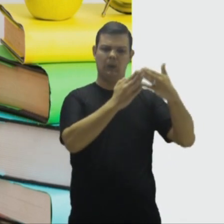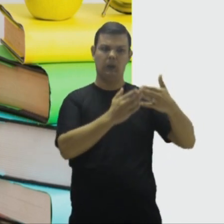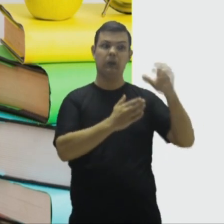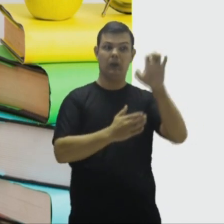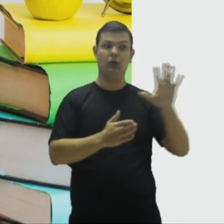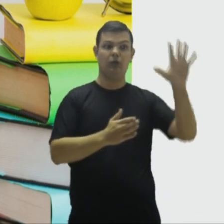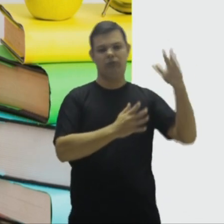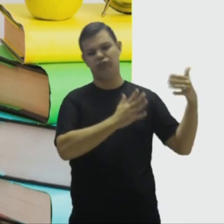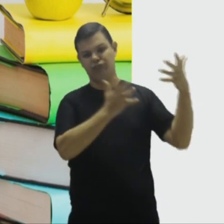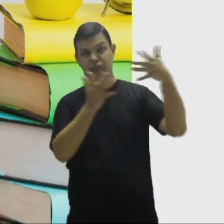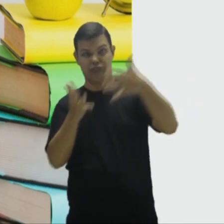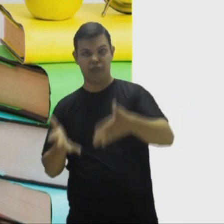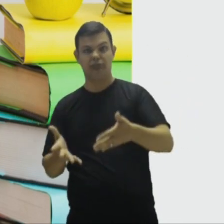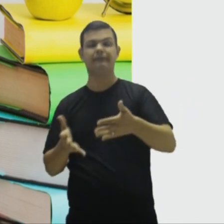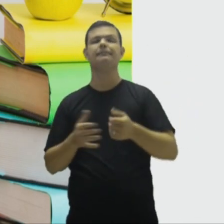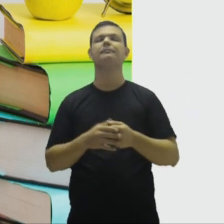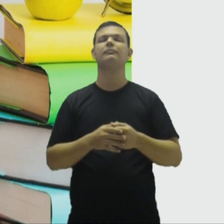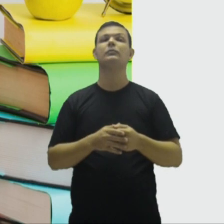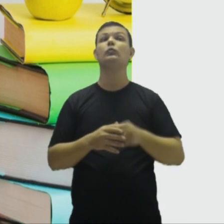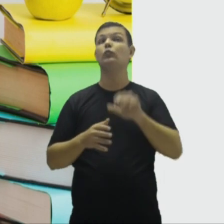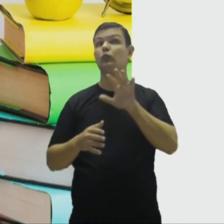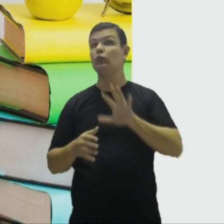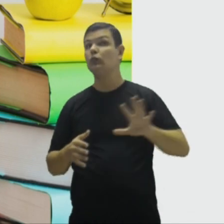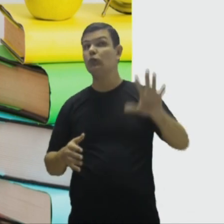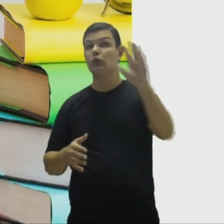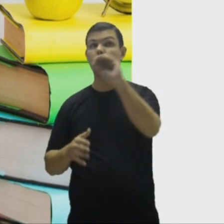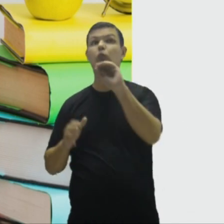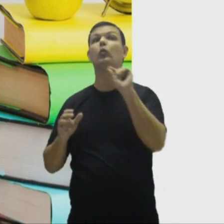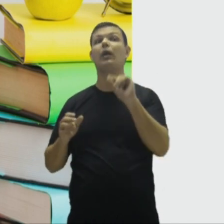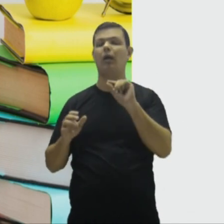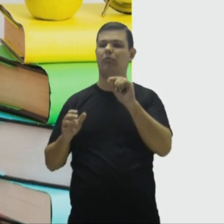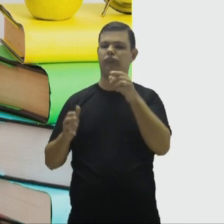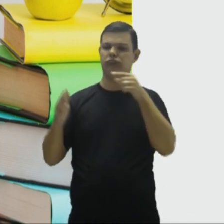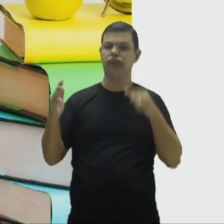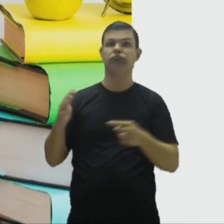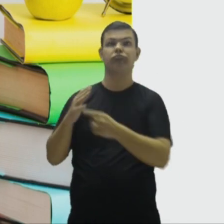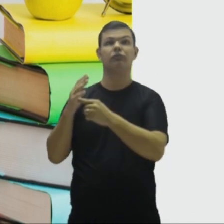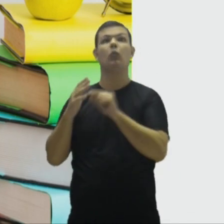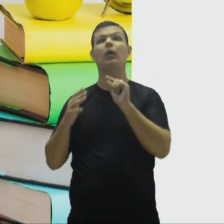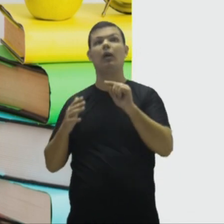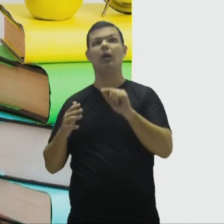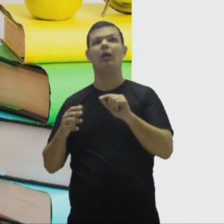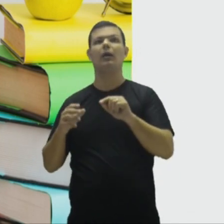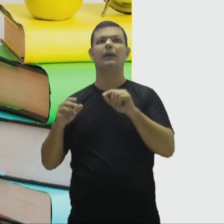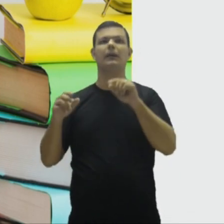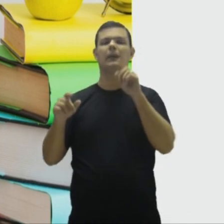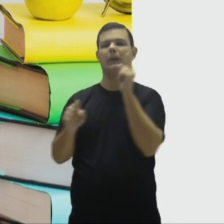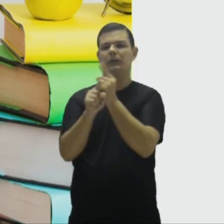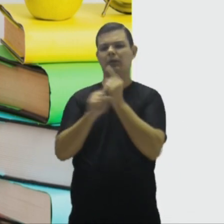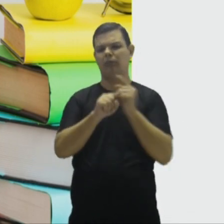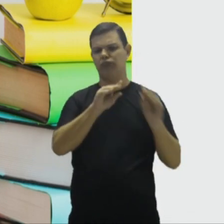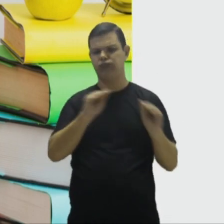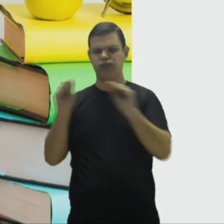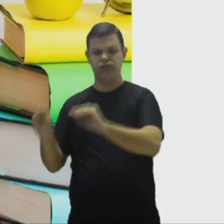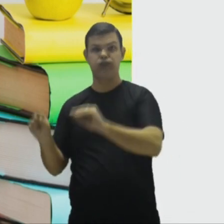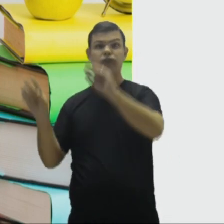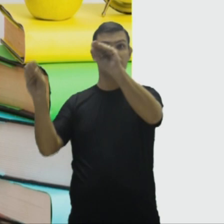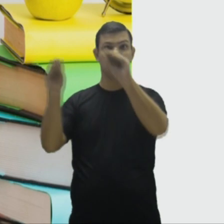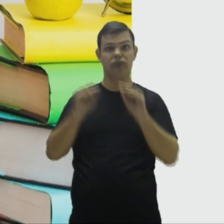europeus. Isso tudo está dentro do nosso objeto, que são os processos migratórios para a formação do